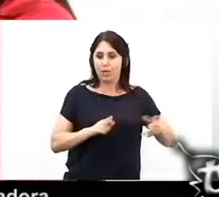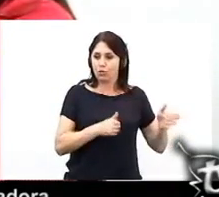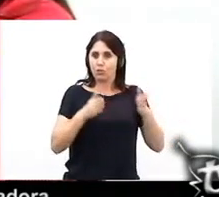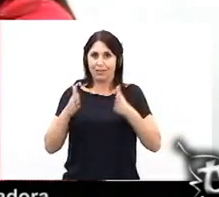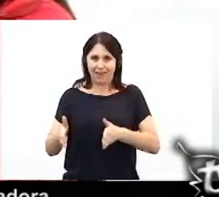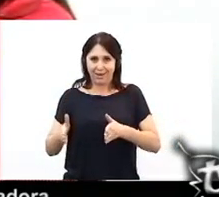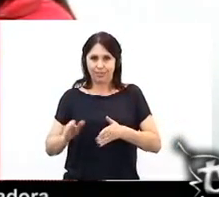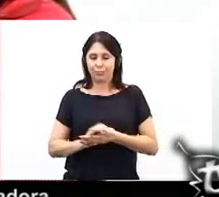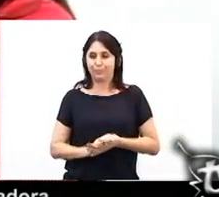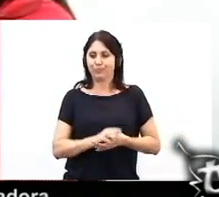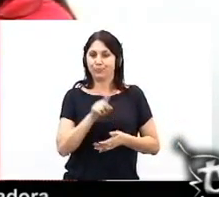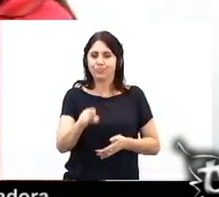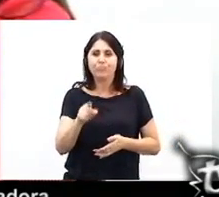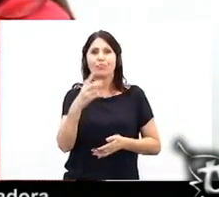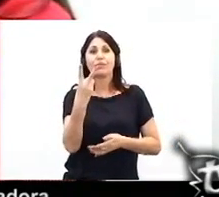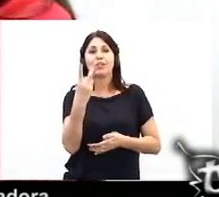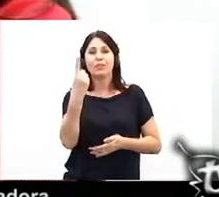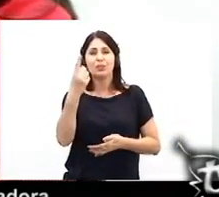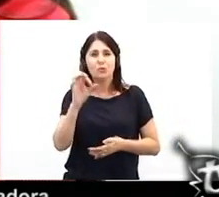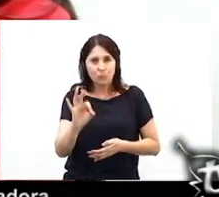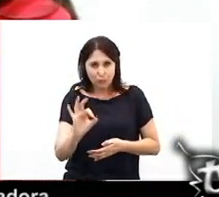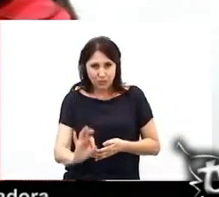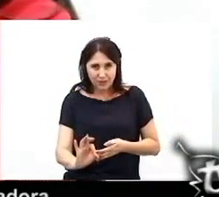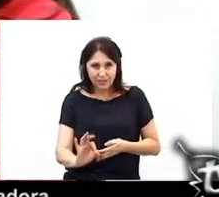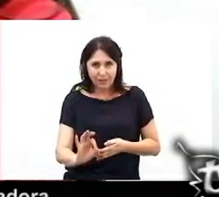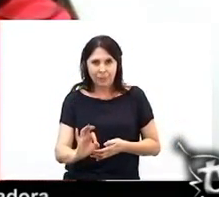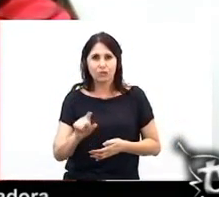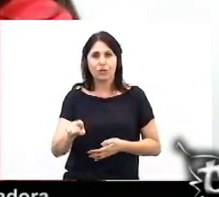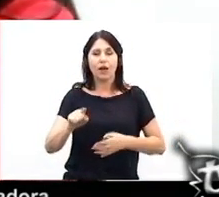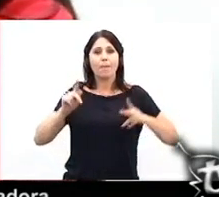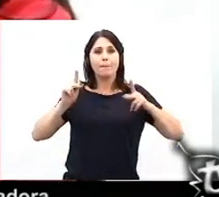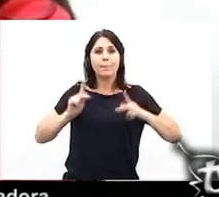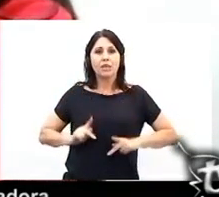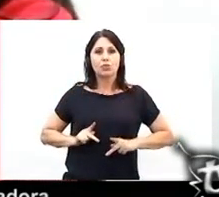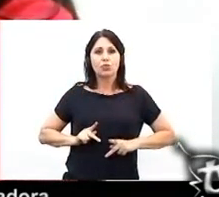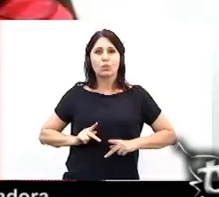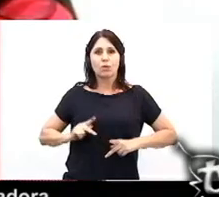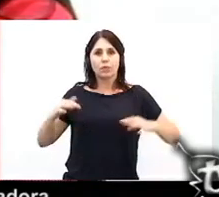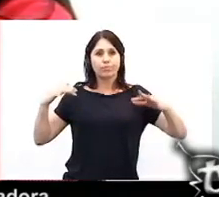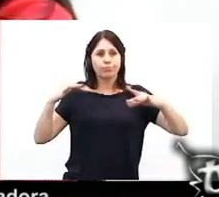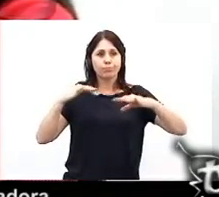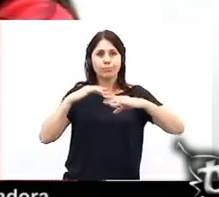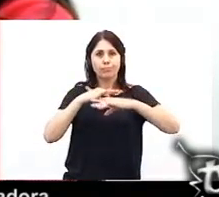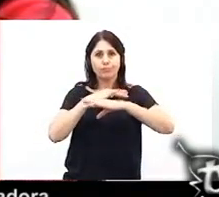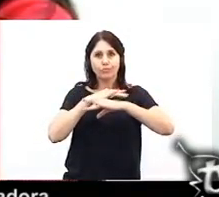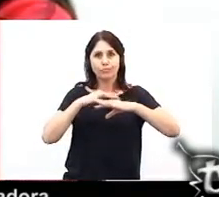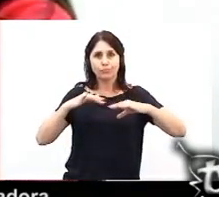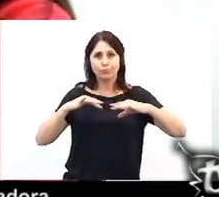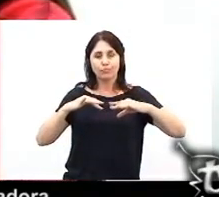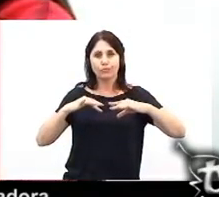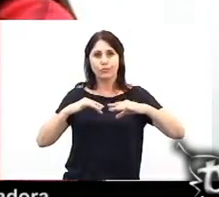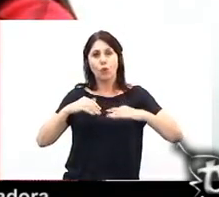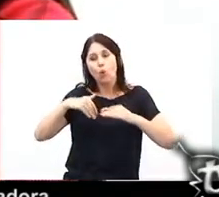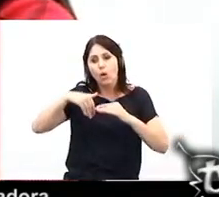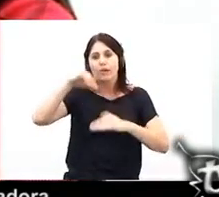aqui 50% são motociclistas ou condutores ou passageiros.